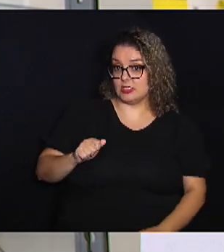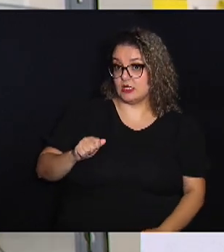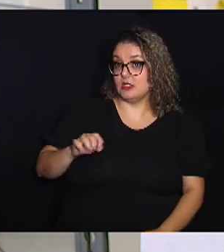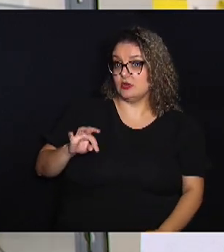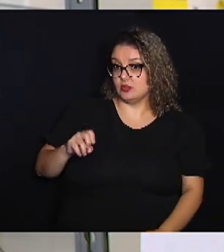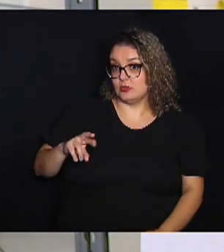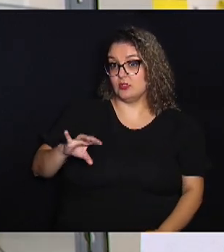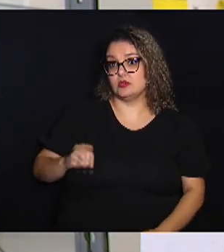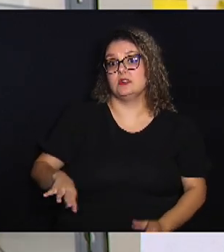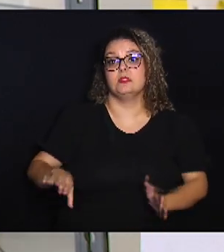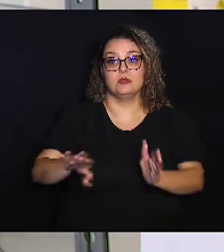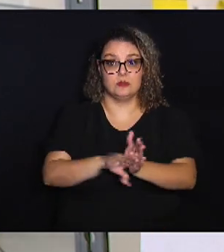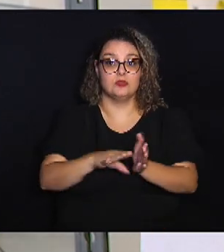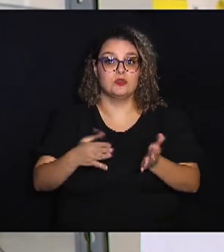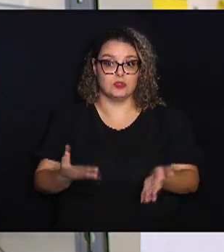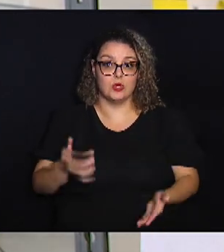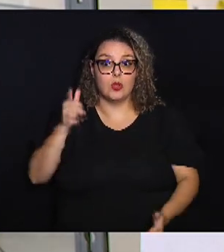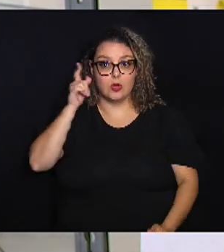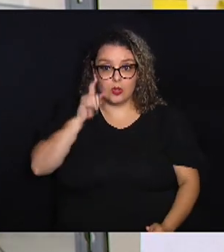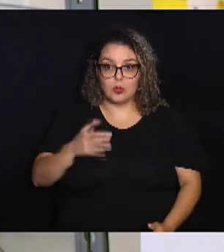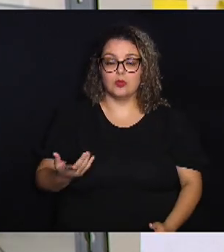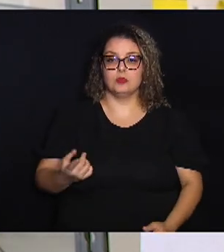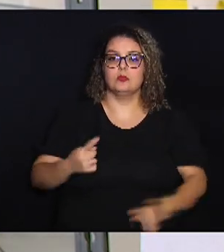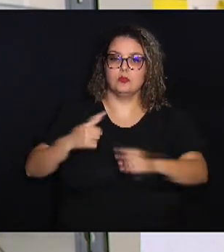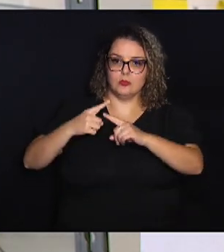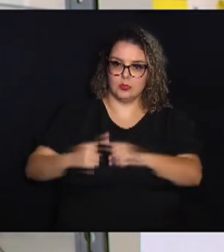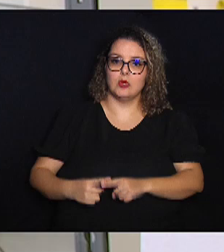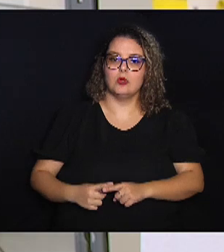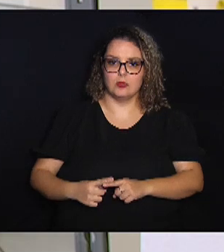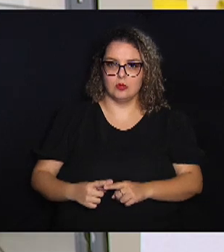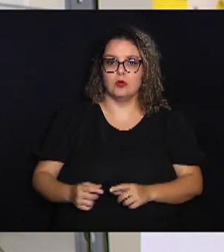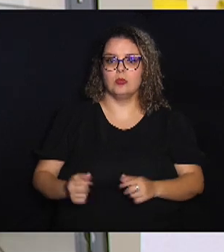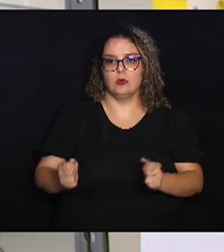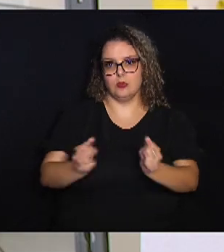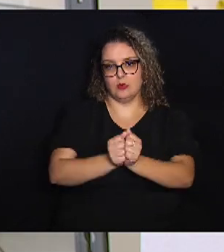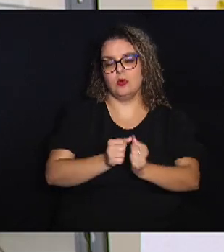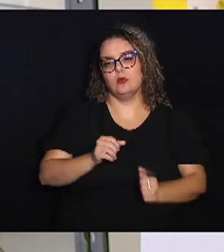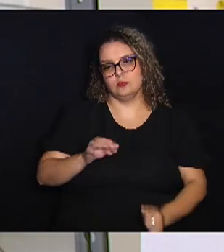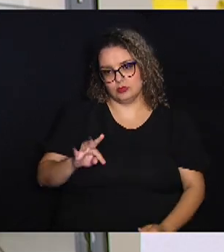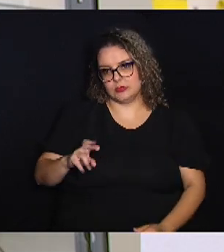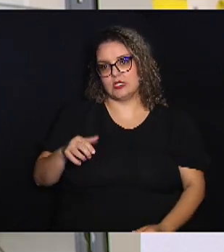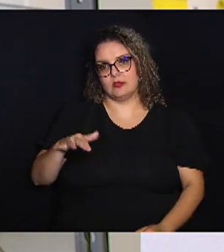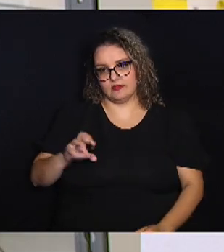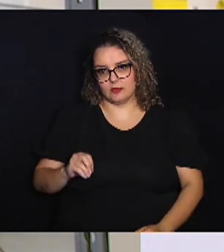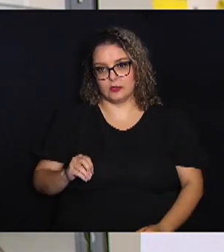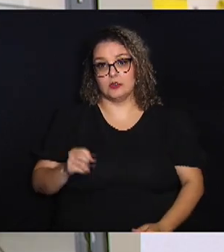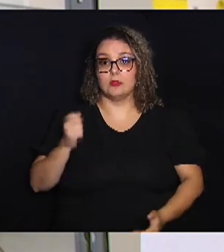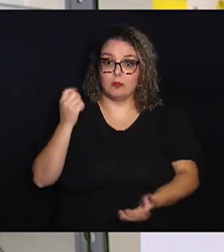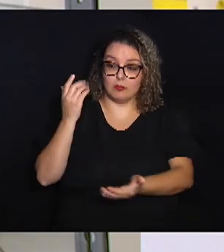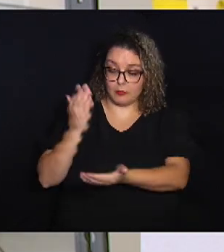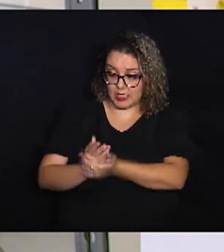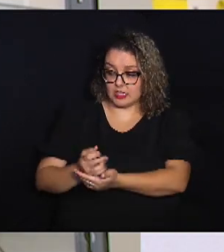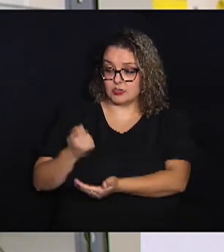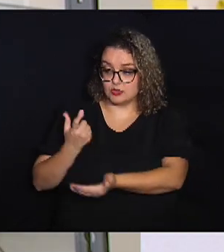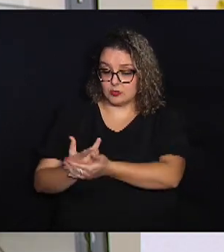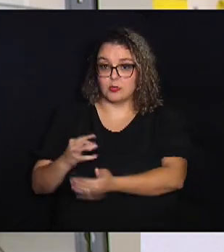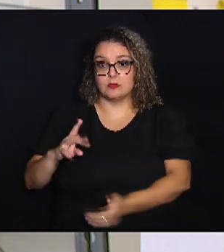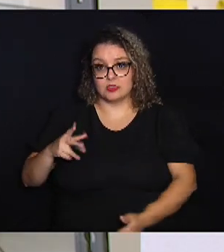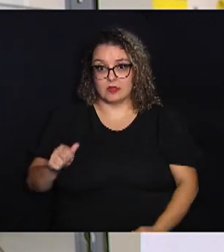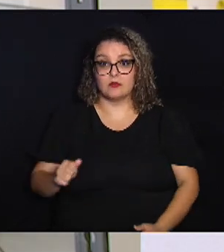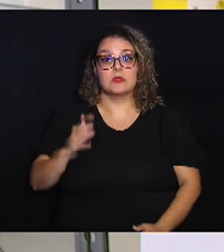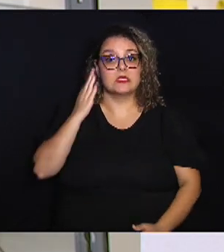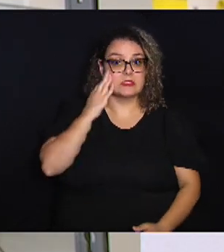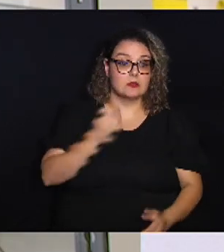criatórios chegando, eles conseguiram competir sim com o tráfico, né? Então, a pessoa deixa de adquirir do tráfico porque sabe que existe